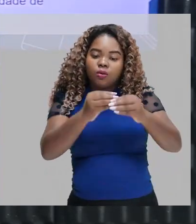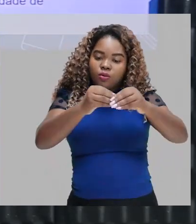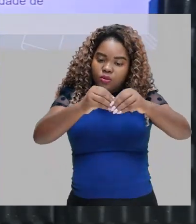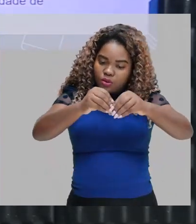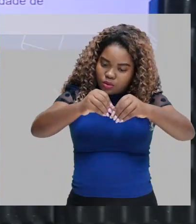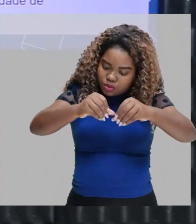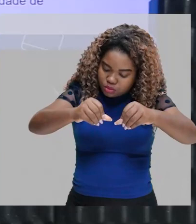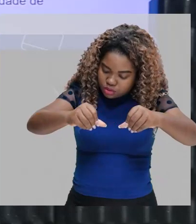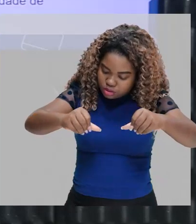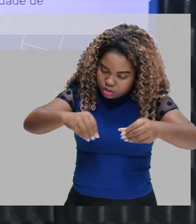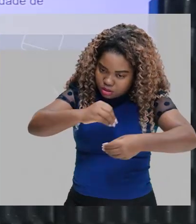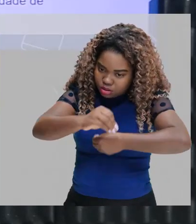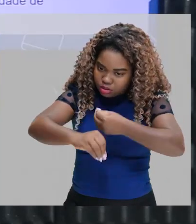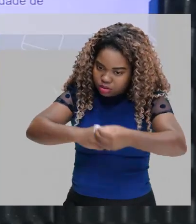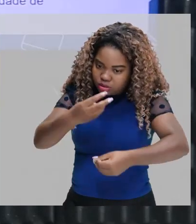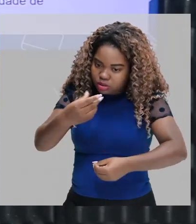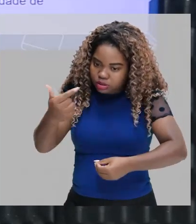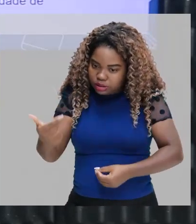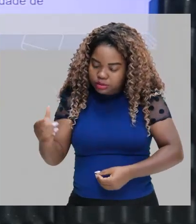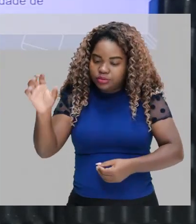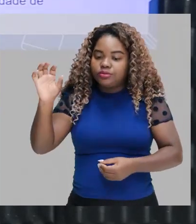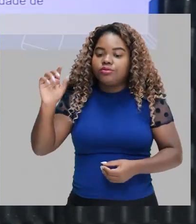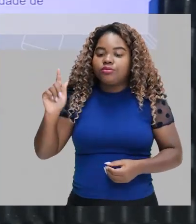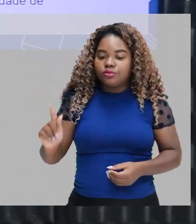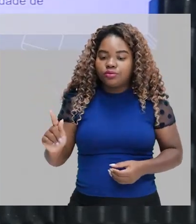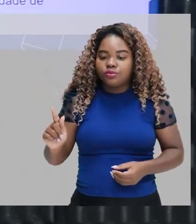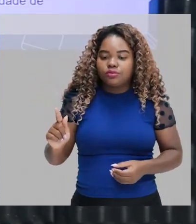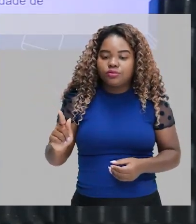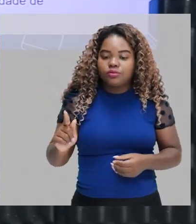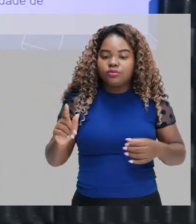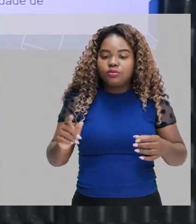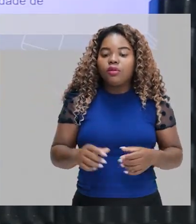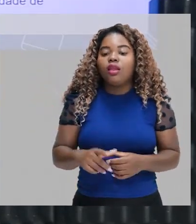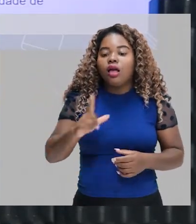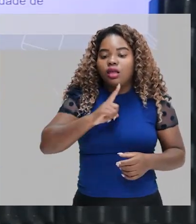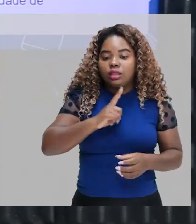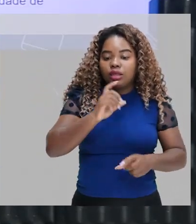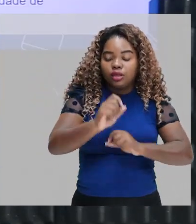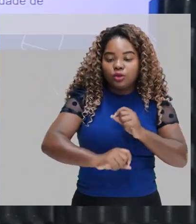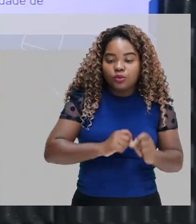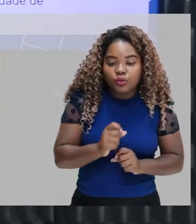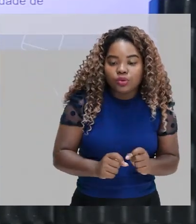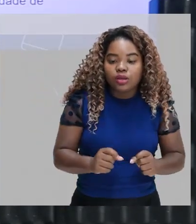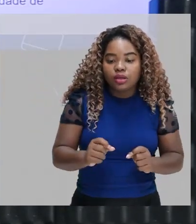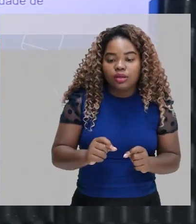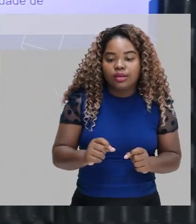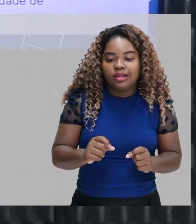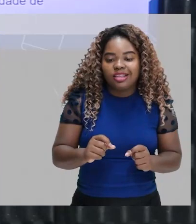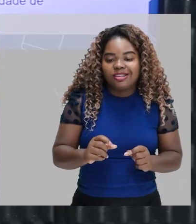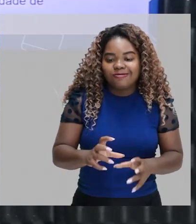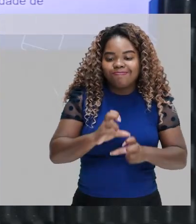A. Adicionei 32 gramas, certo? Nessa temperatura mais elevada, eu vou ter uma solução